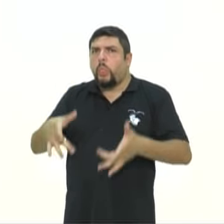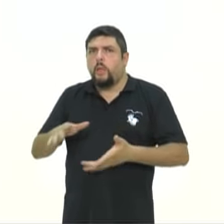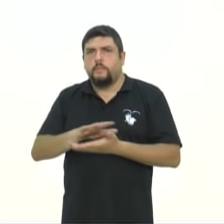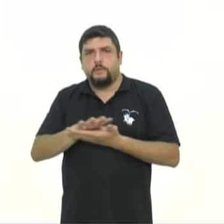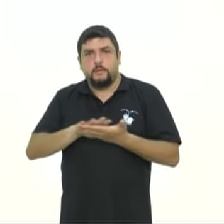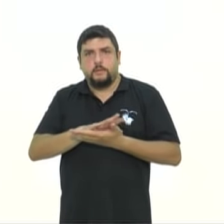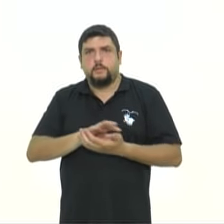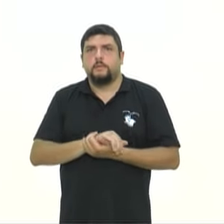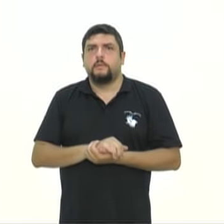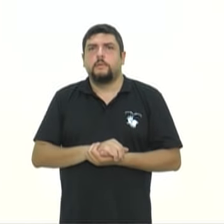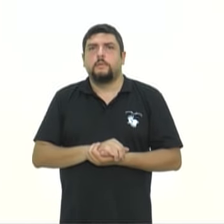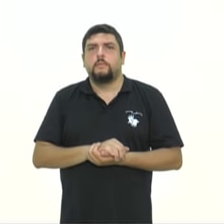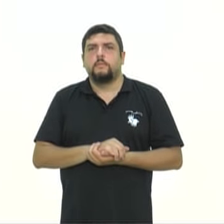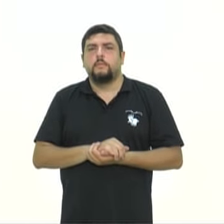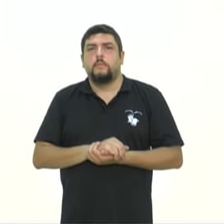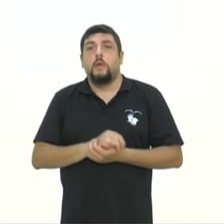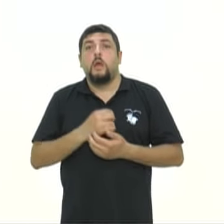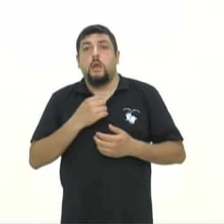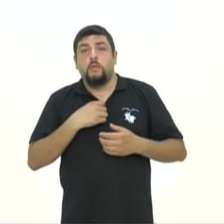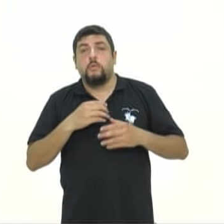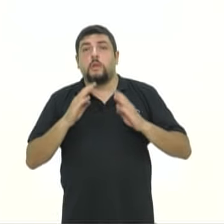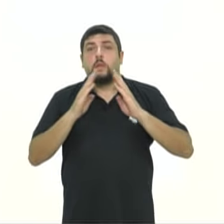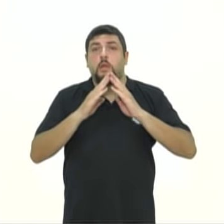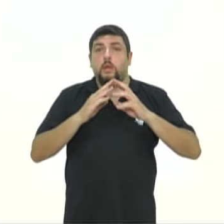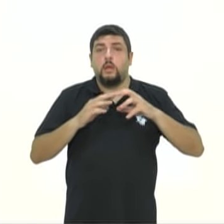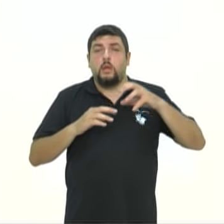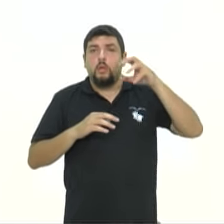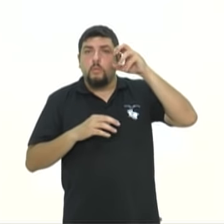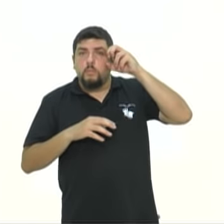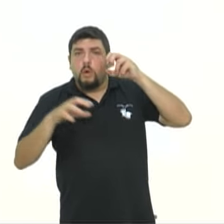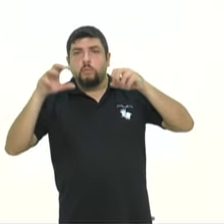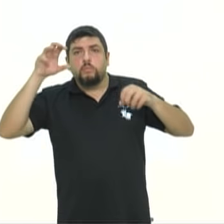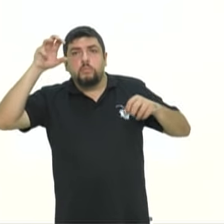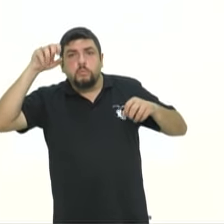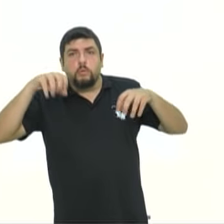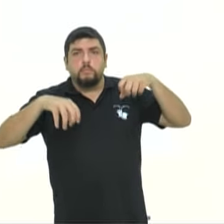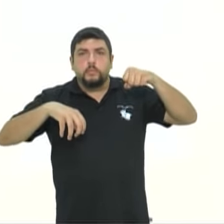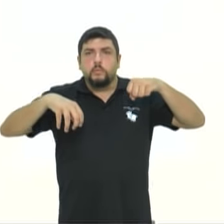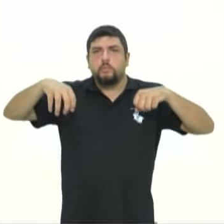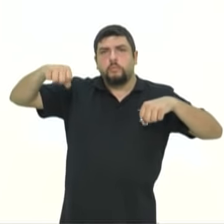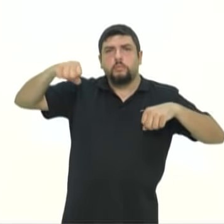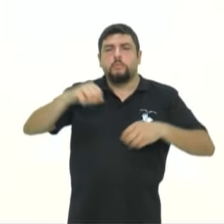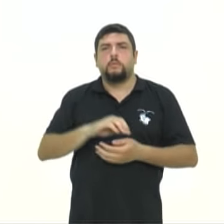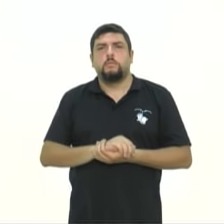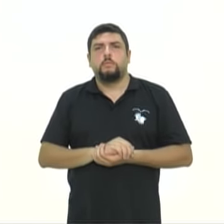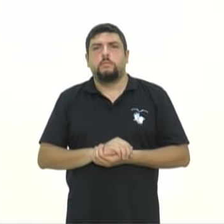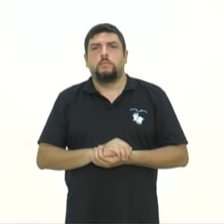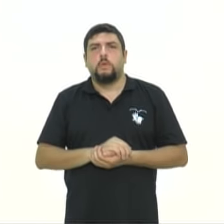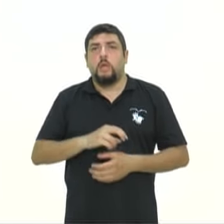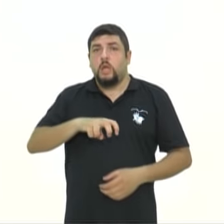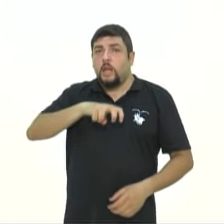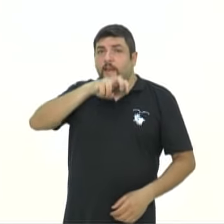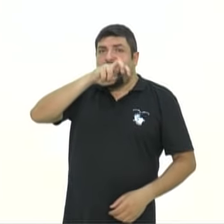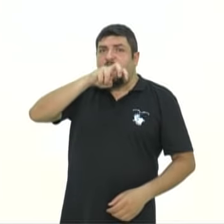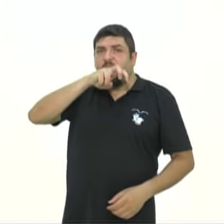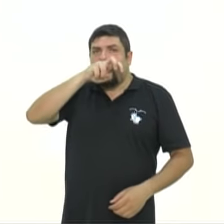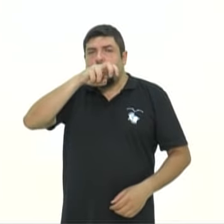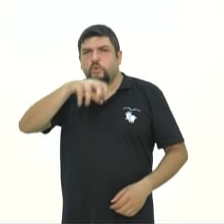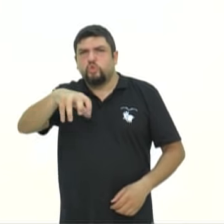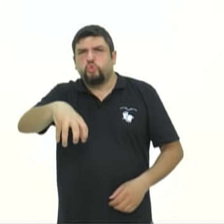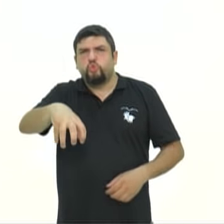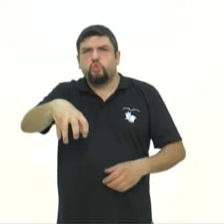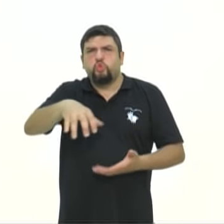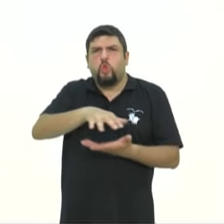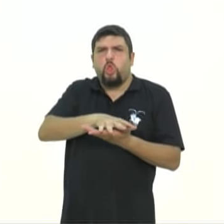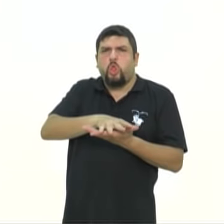luz quando vou de um ambiente a outro em casa. A Mônica não desperdiça água na hora de escovar os